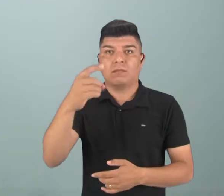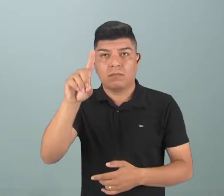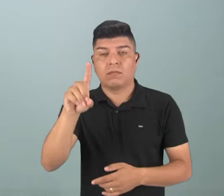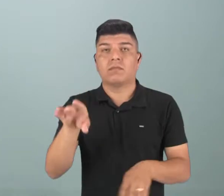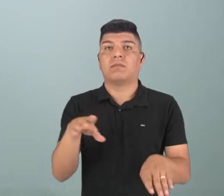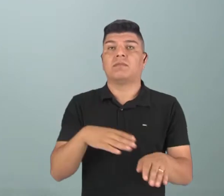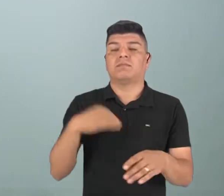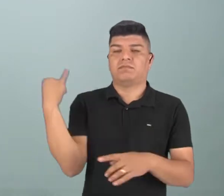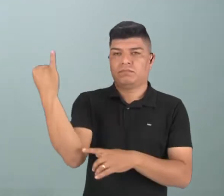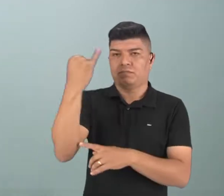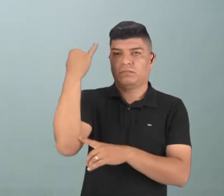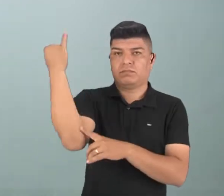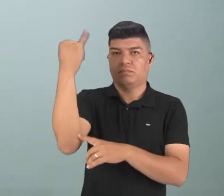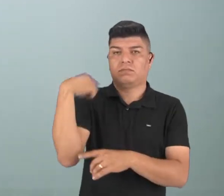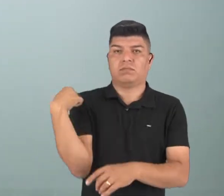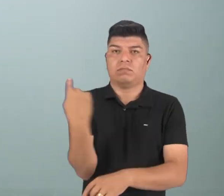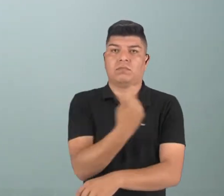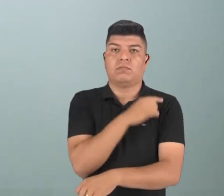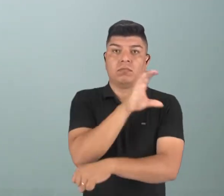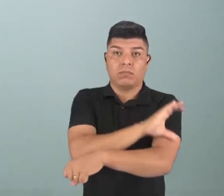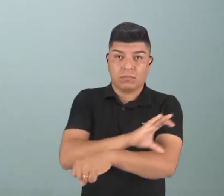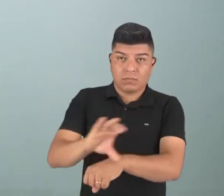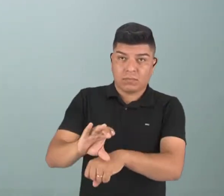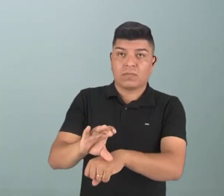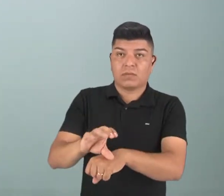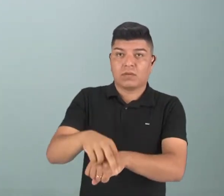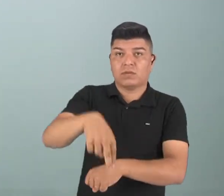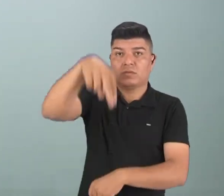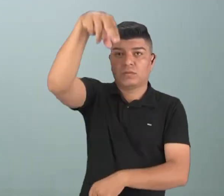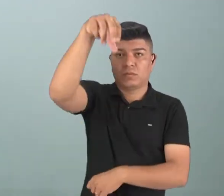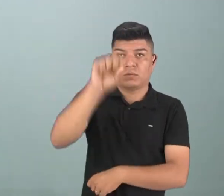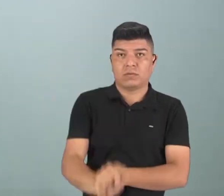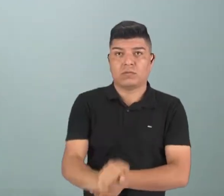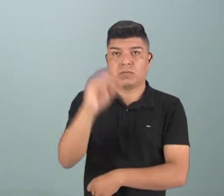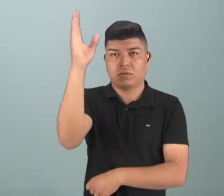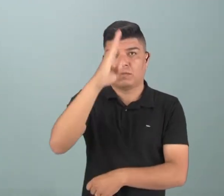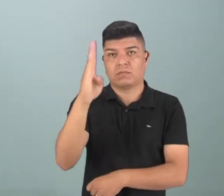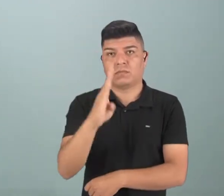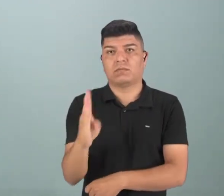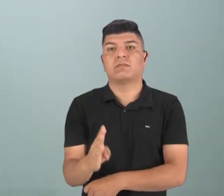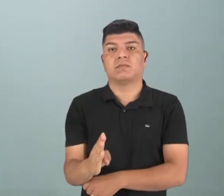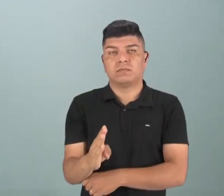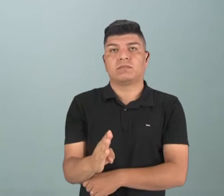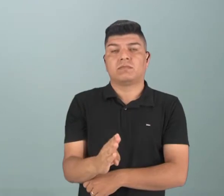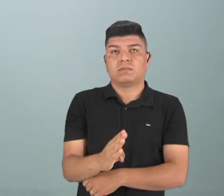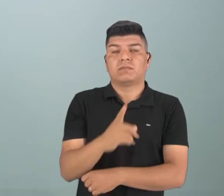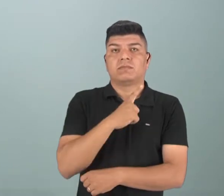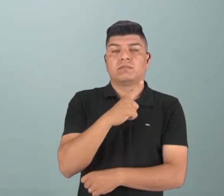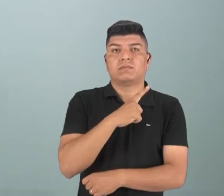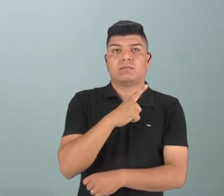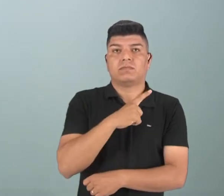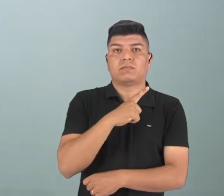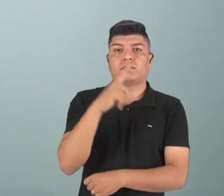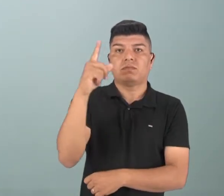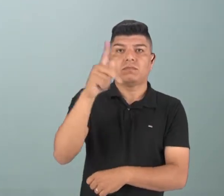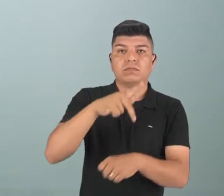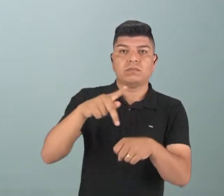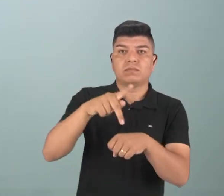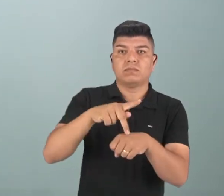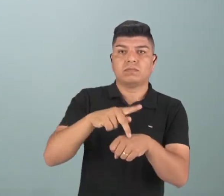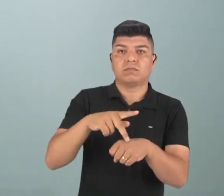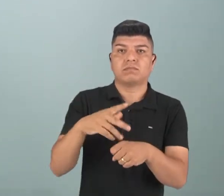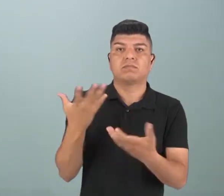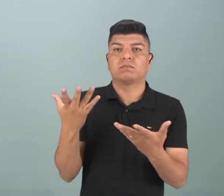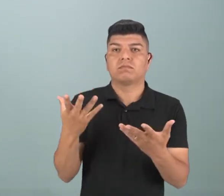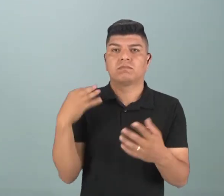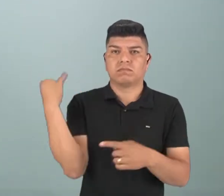super importantes para a nossa cultura, né? De norte a sul do Brasil, nós temos um país riquíssimo,